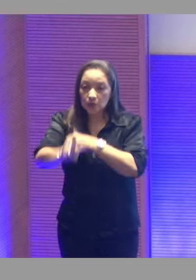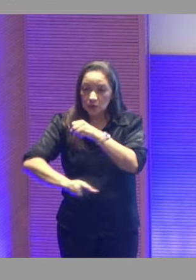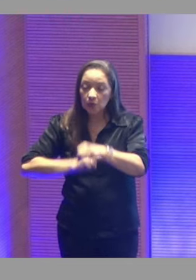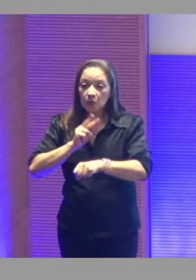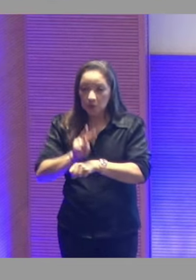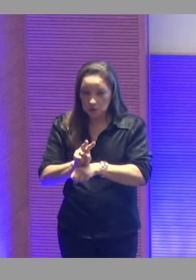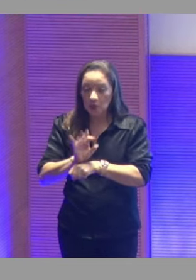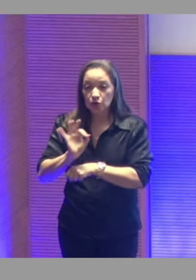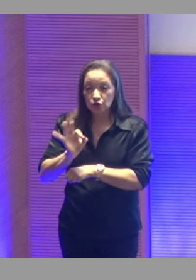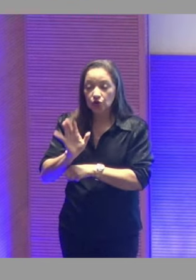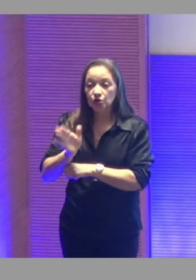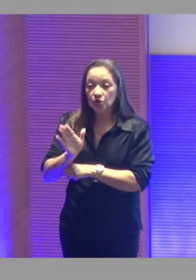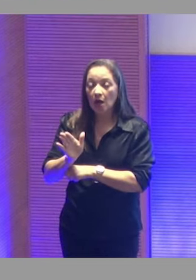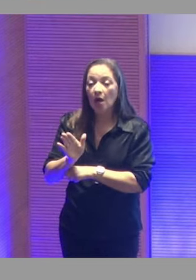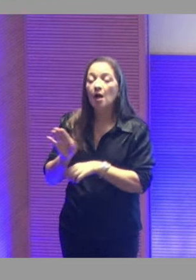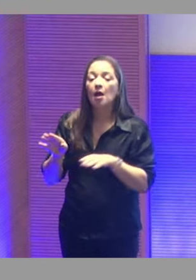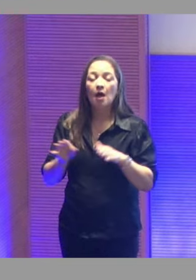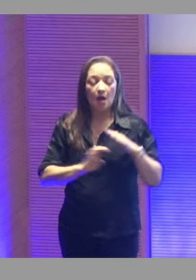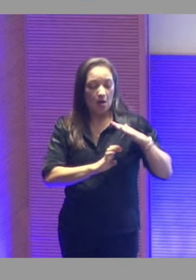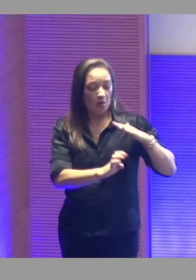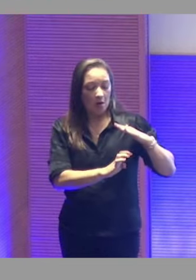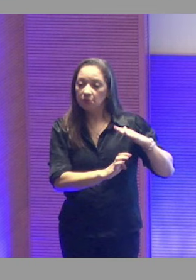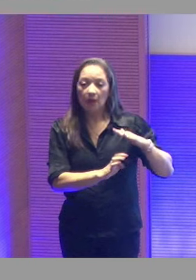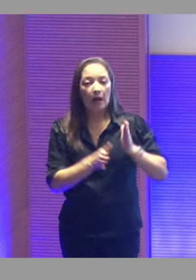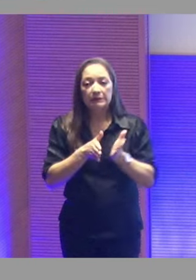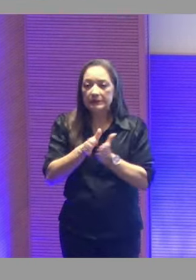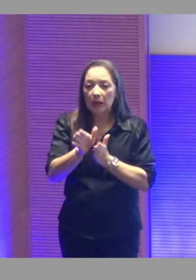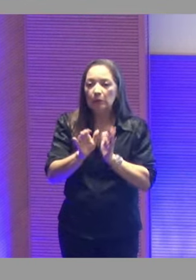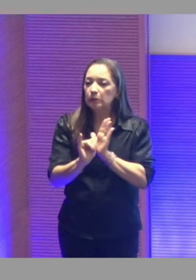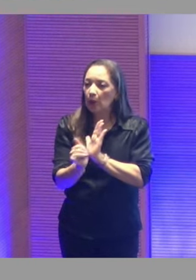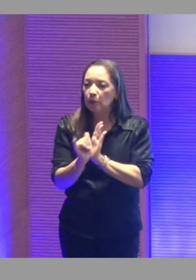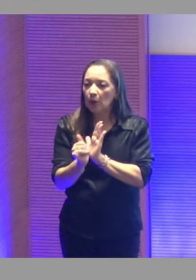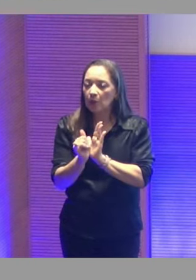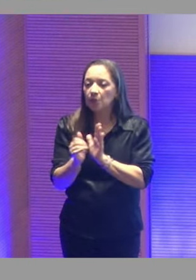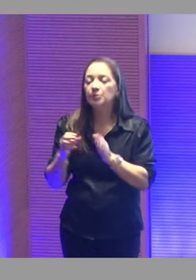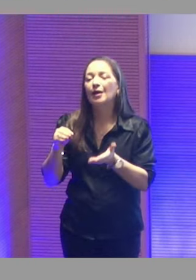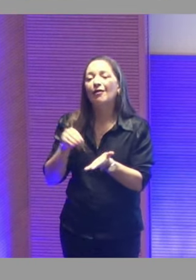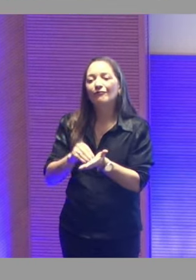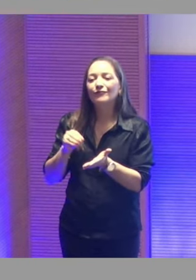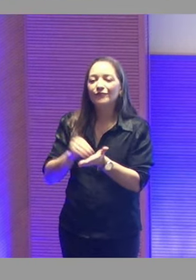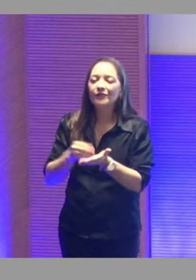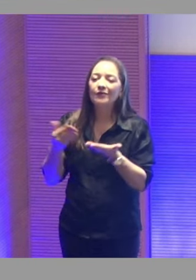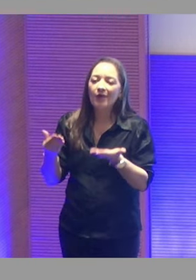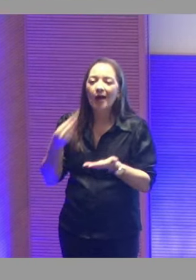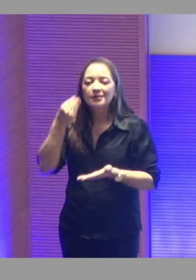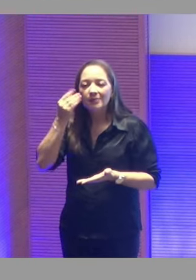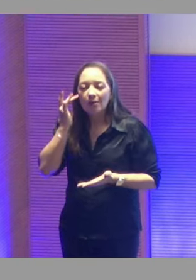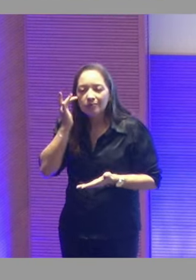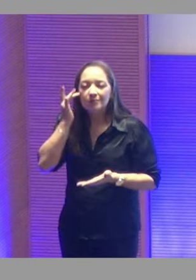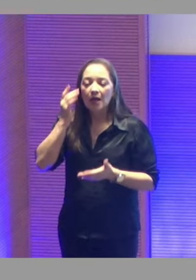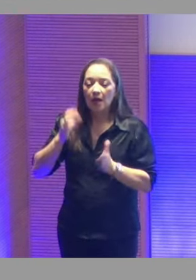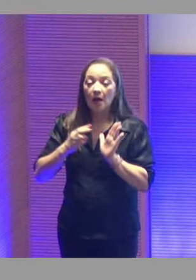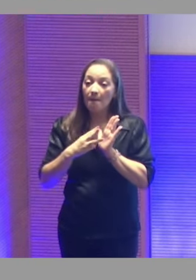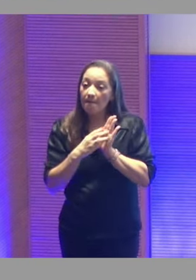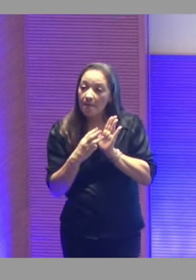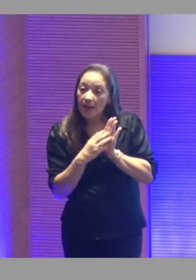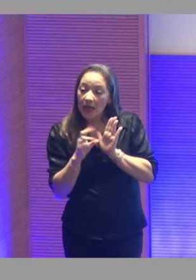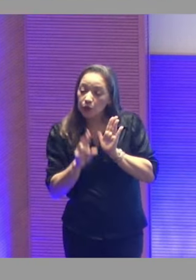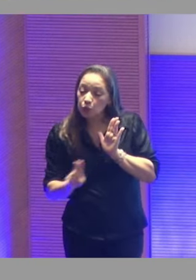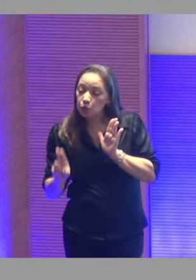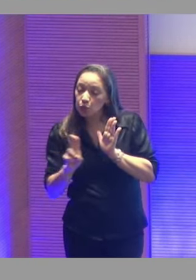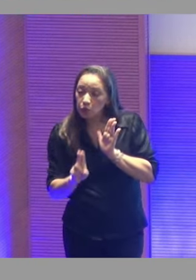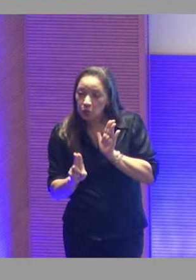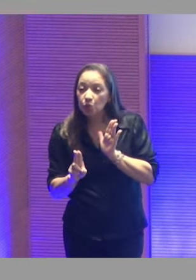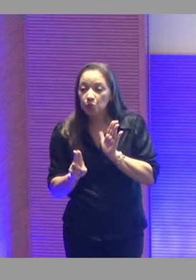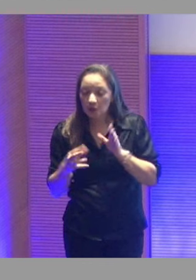sustentabilidade as organizações que não Public Como Eu mencionei é por falta de maturidade seja da metodologia que que ela utiliza